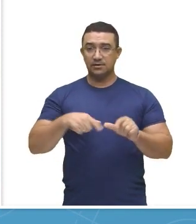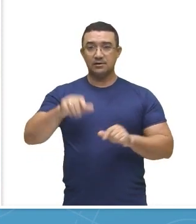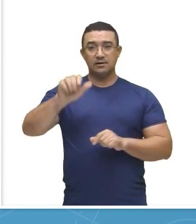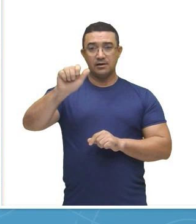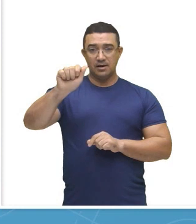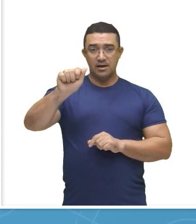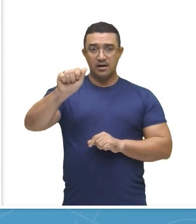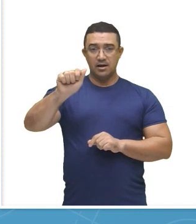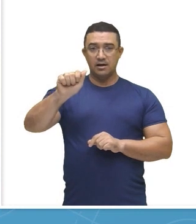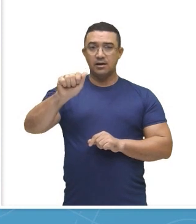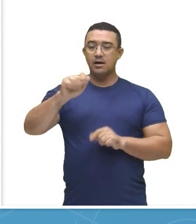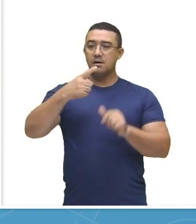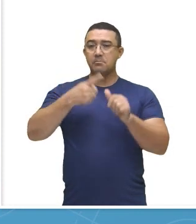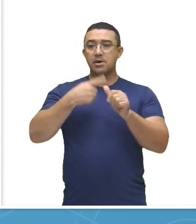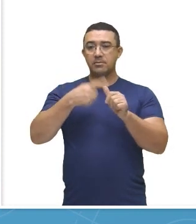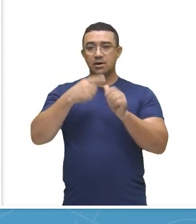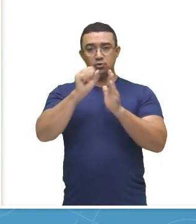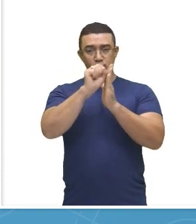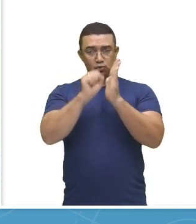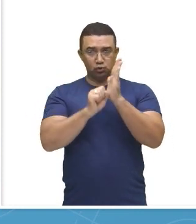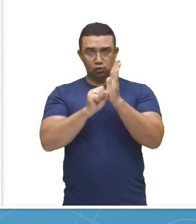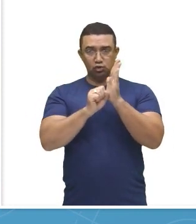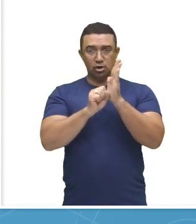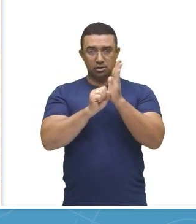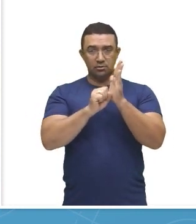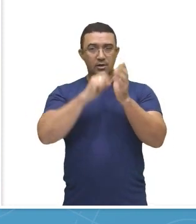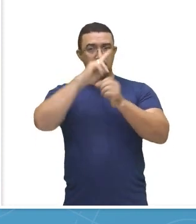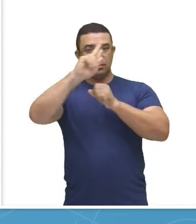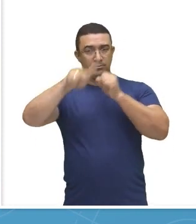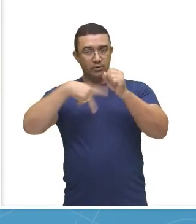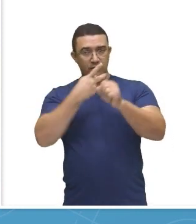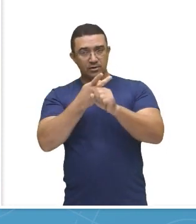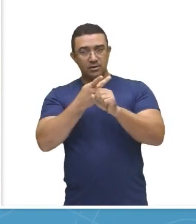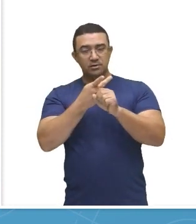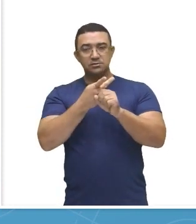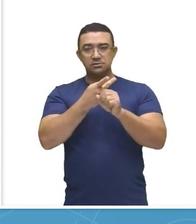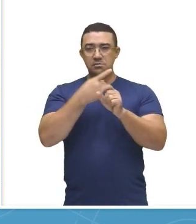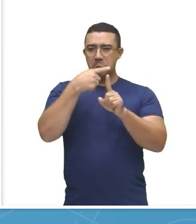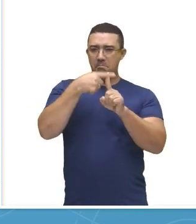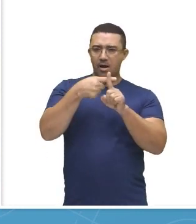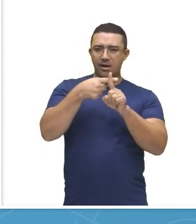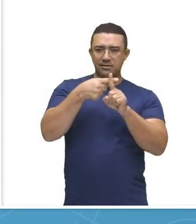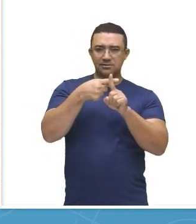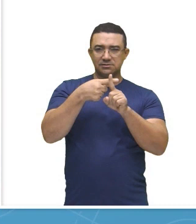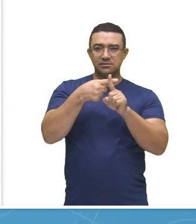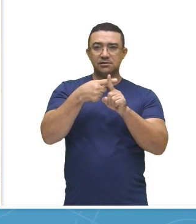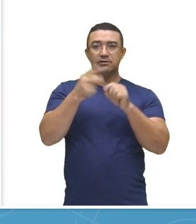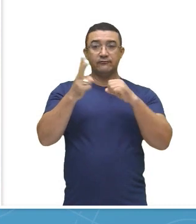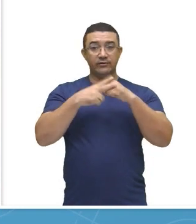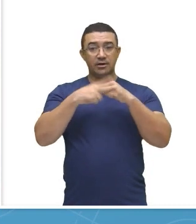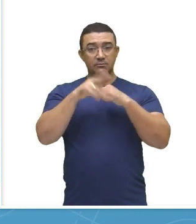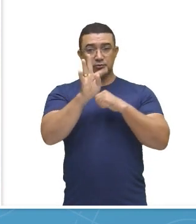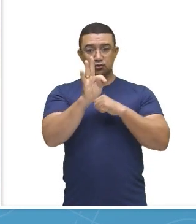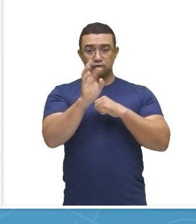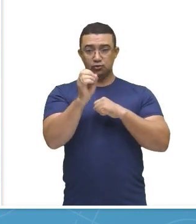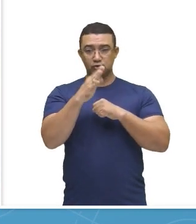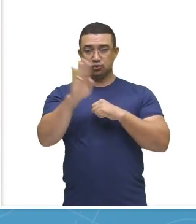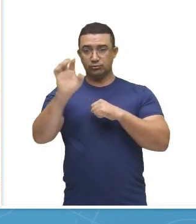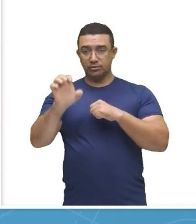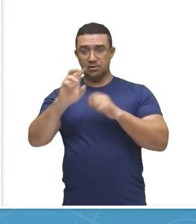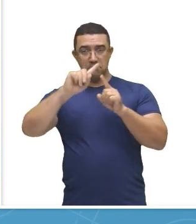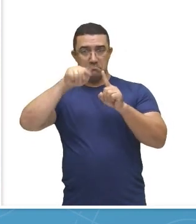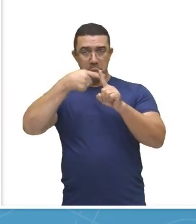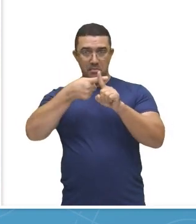primeiro é o sujeito, depois é o to be, lembra da ordem aqui, né? Olha aqui o modelinho. Depois o